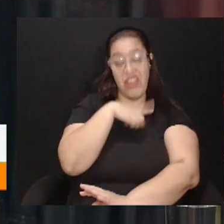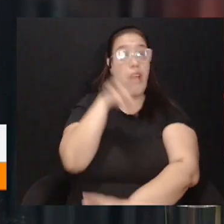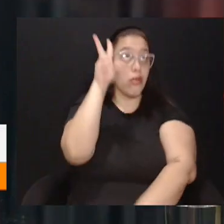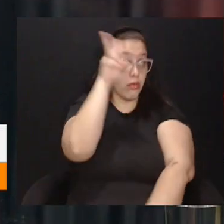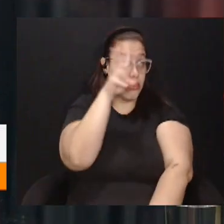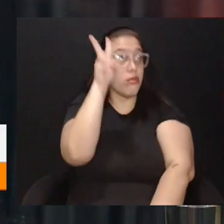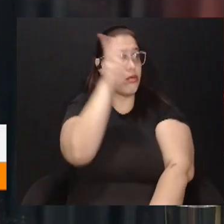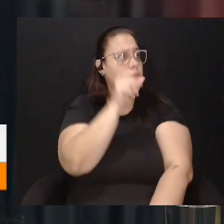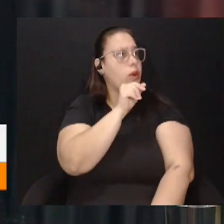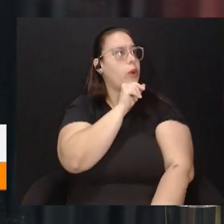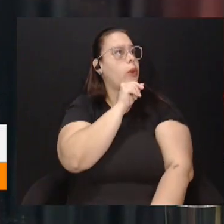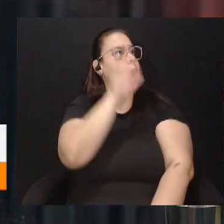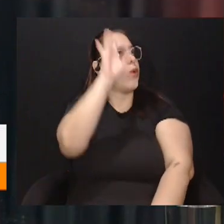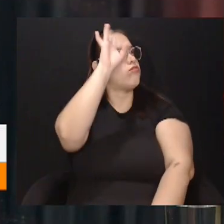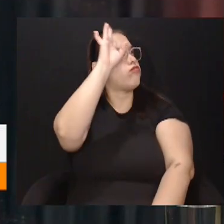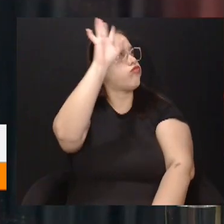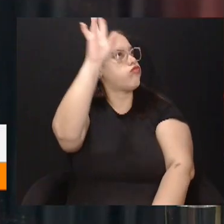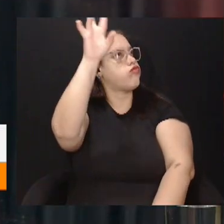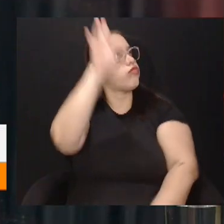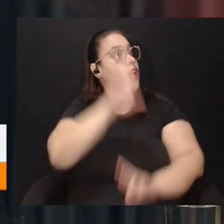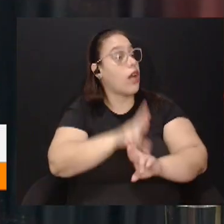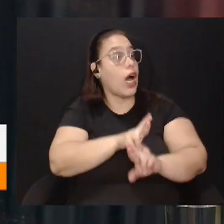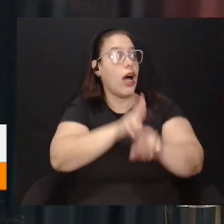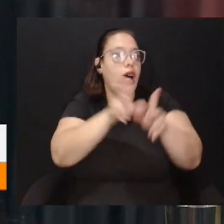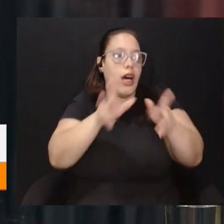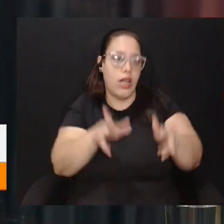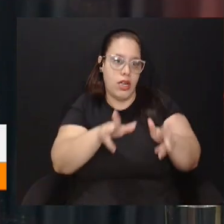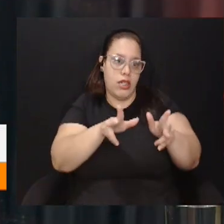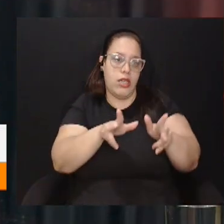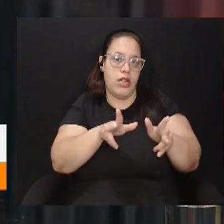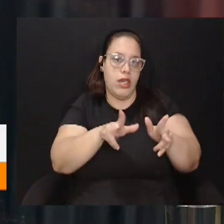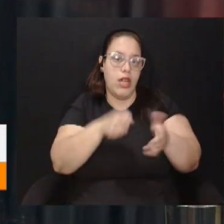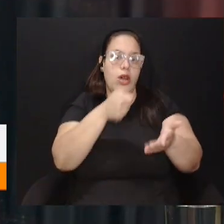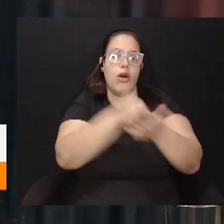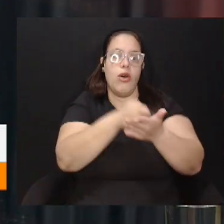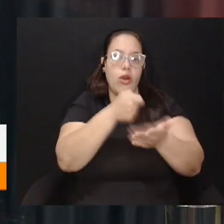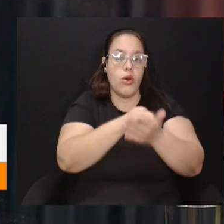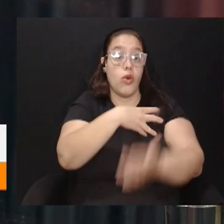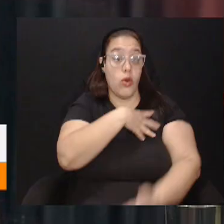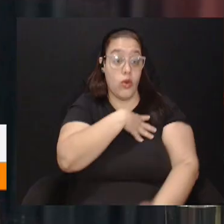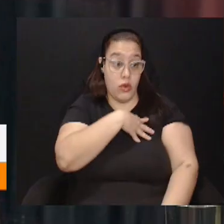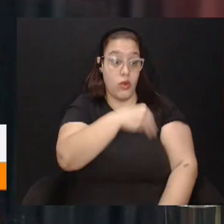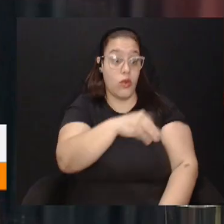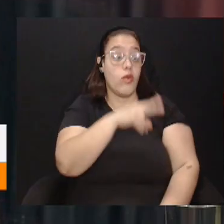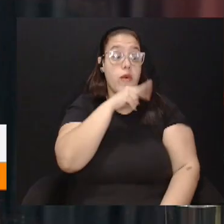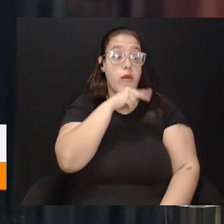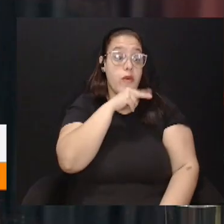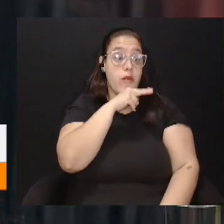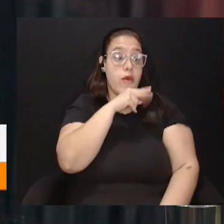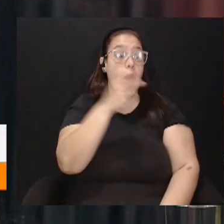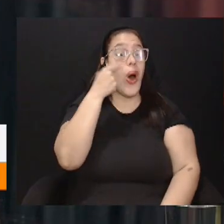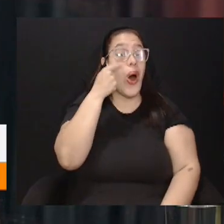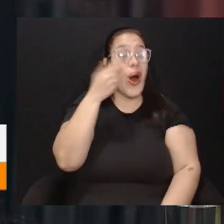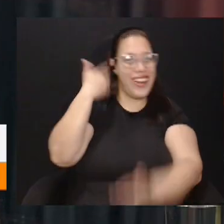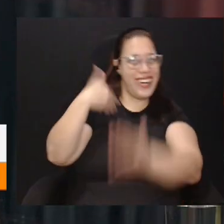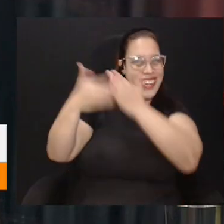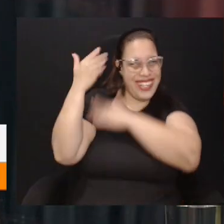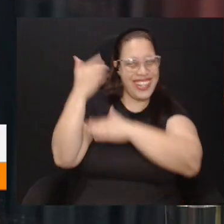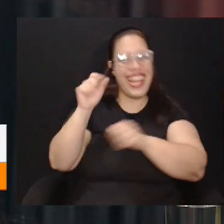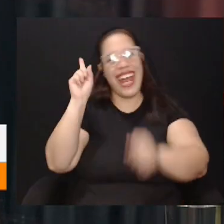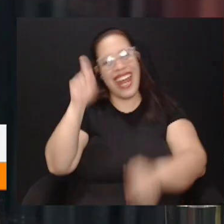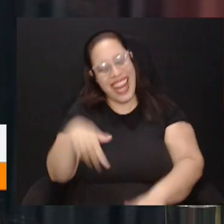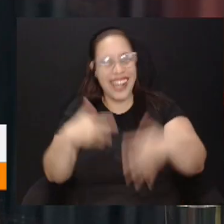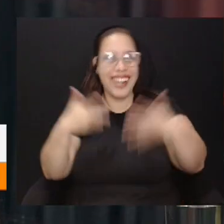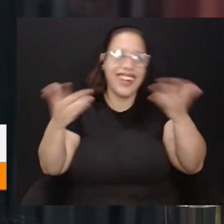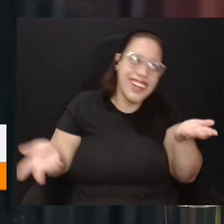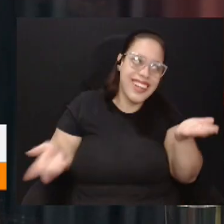de uma maneira diferenciada e provavelmente vão cobrar os seus filhos, os seus netos, Uhum. dizendo: "Olha, na minha época foi assim", Sim. né. Então